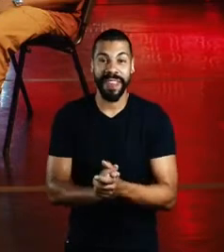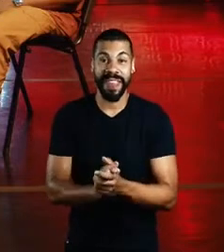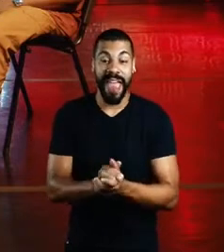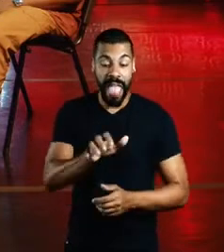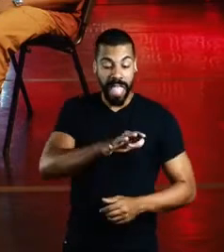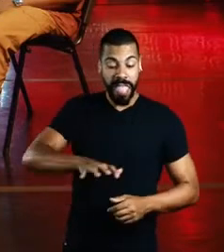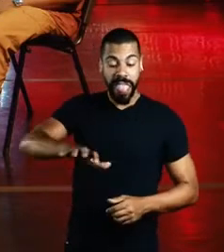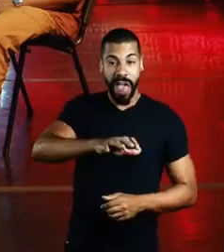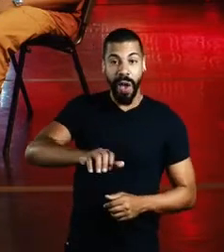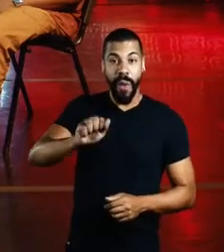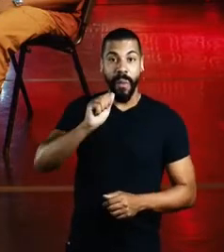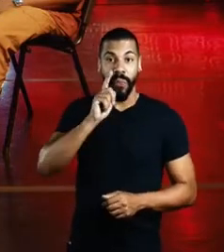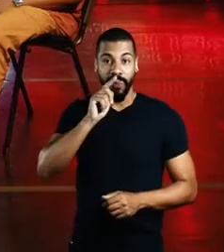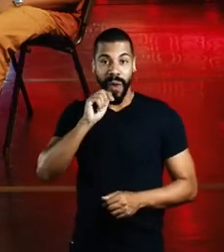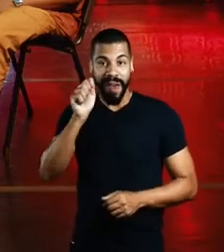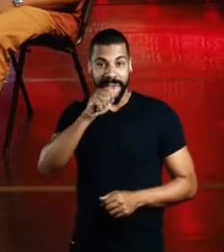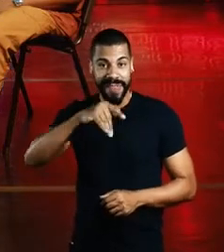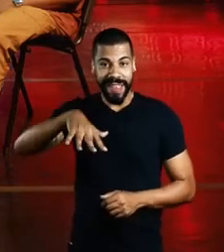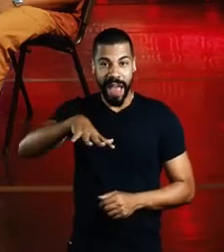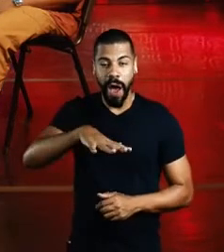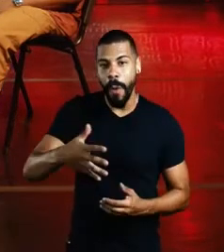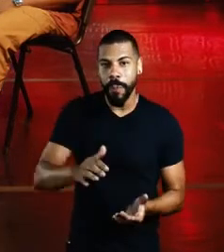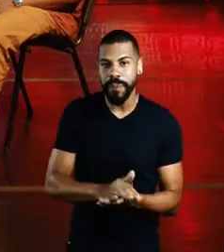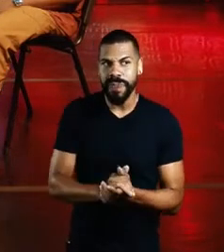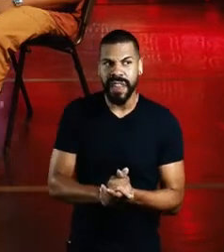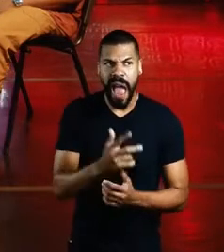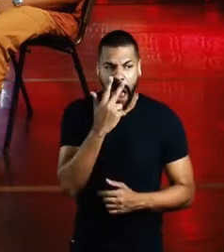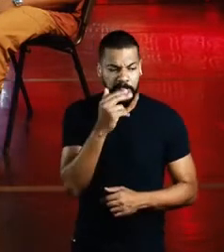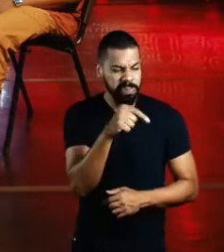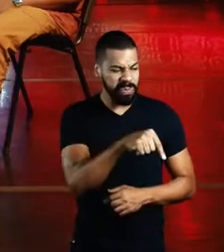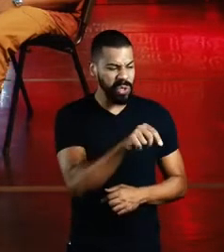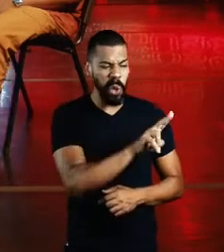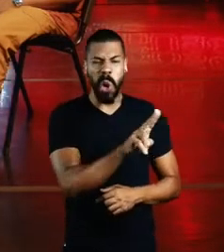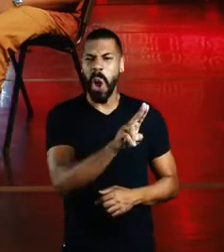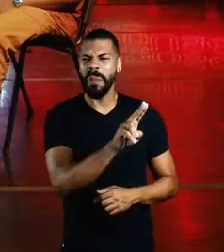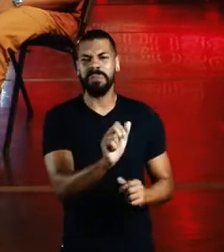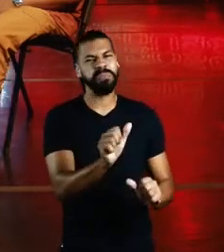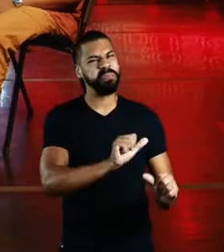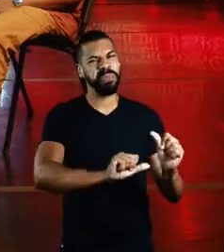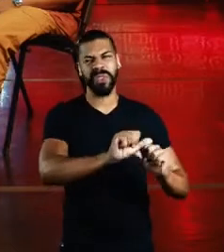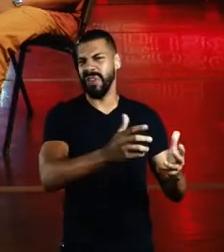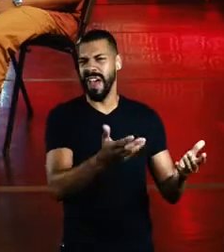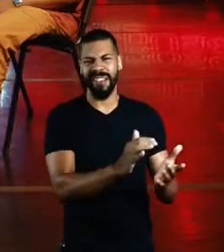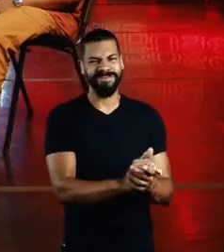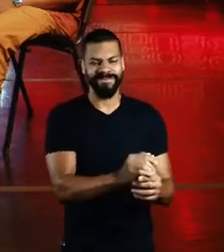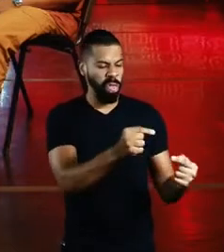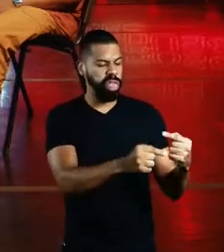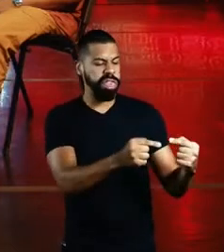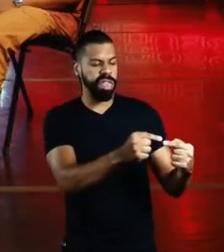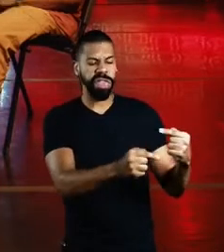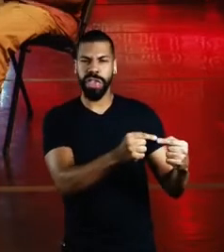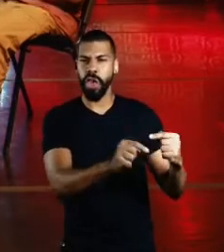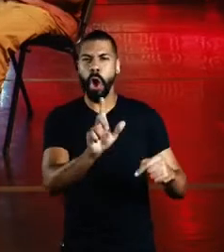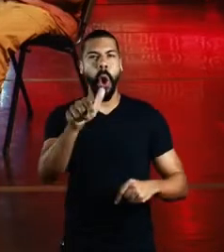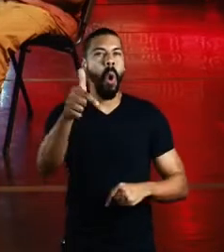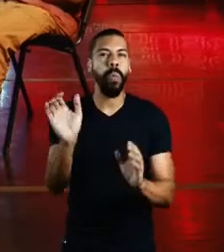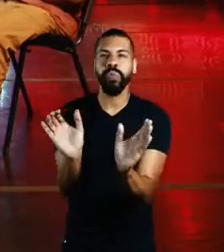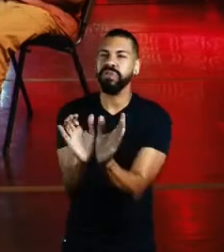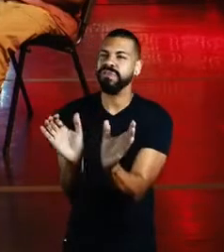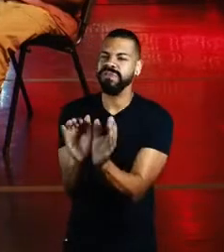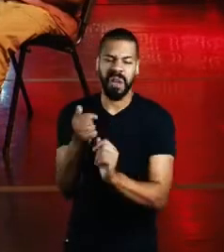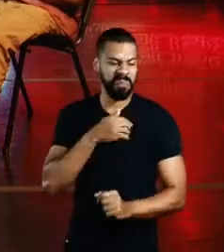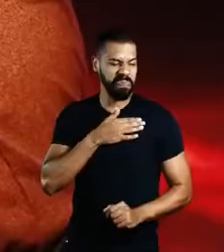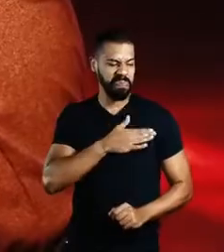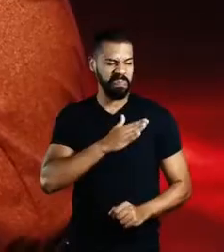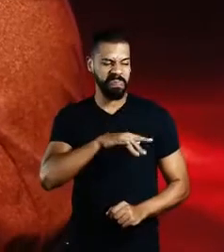certo? Só que ali nós ficamos sabendo que os caras não iam querer mais o nome. Que eles iam trocar de nome, né? A banda deles ia ser outro nome, eles não tinham gostado desse